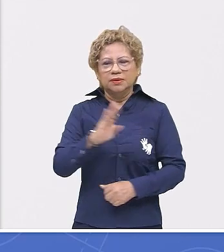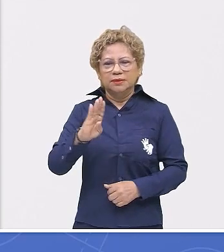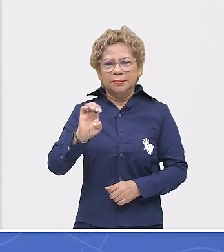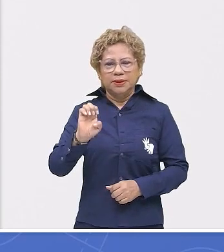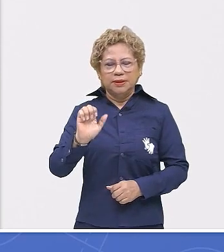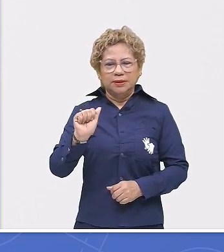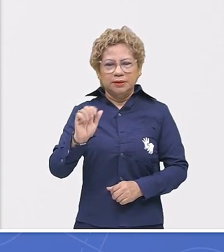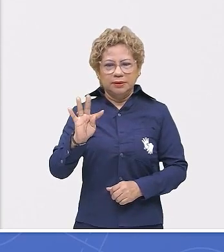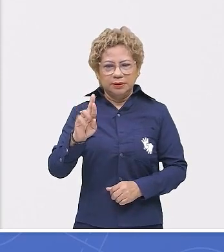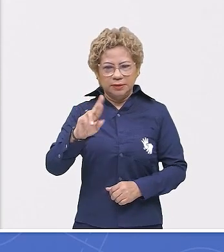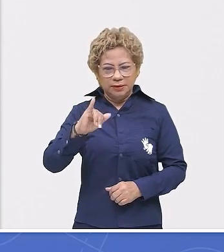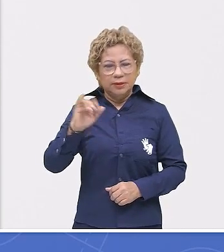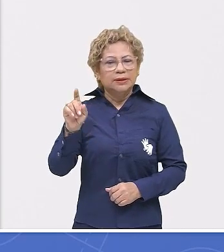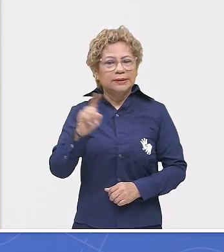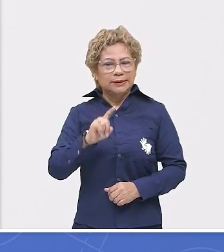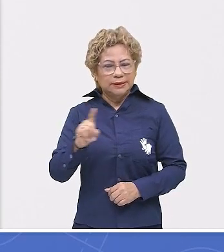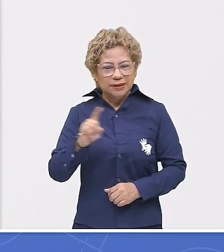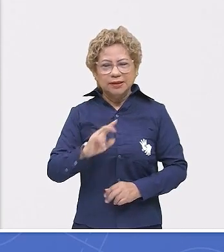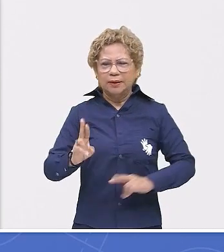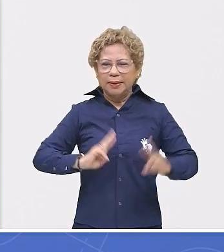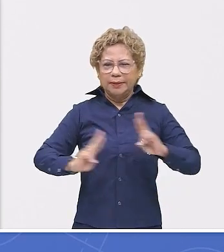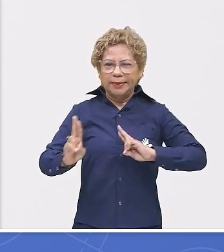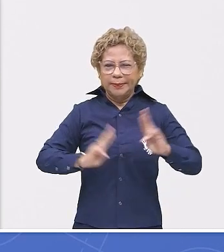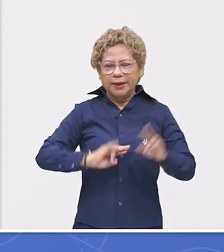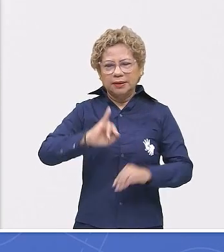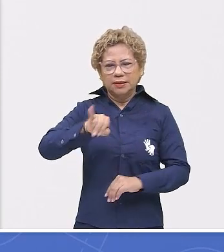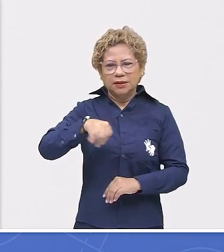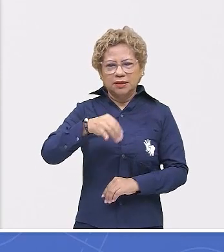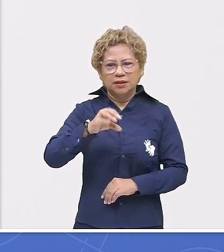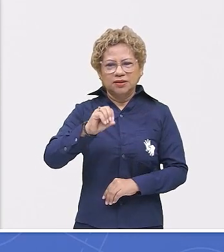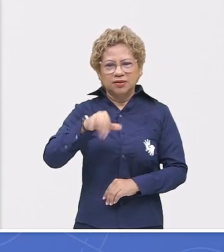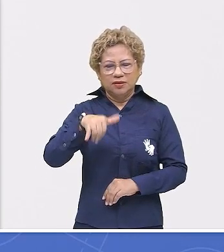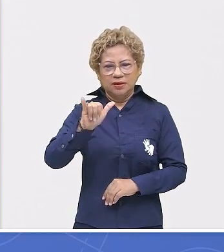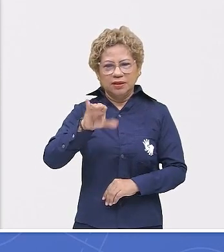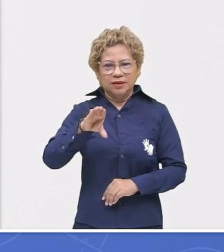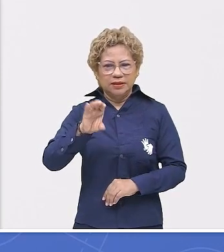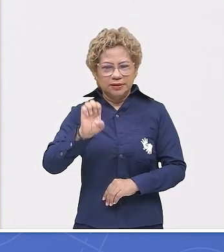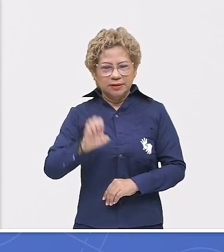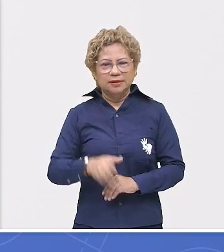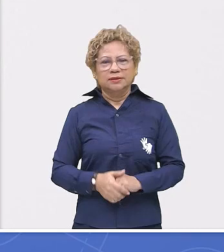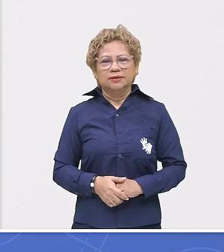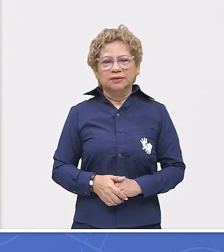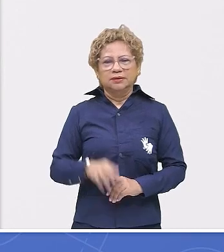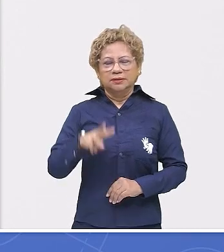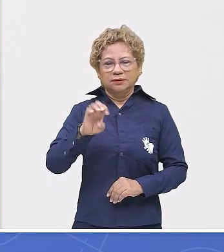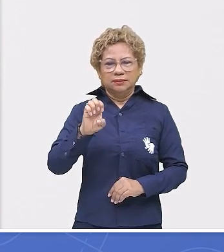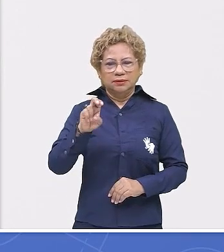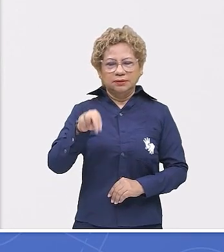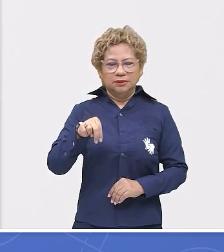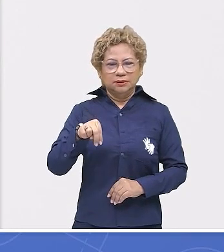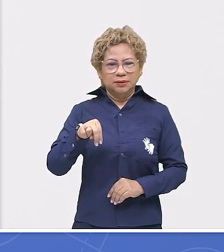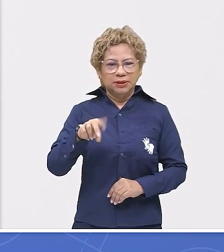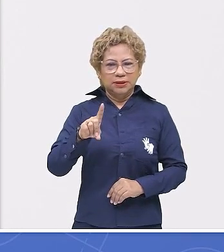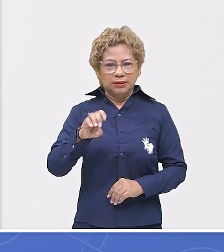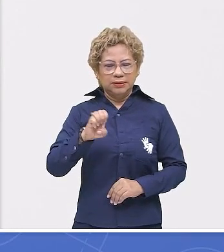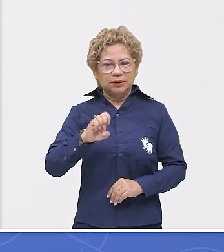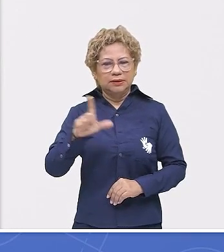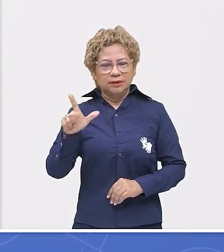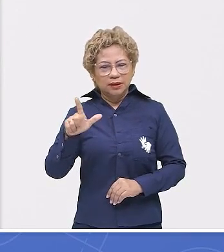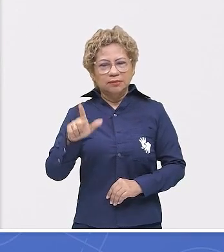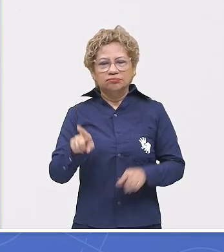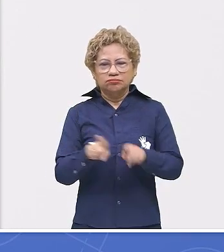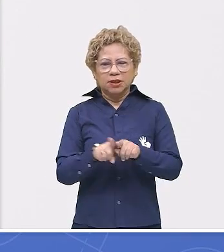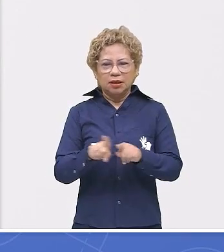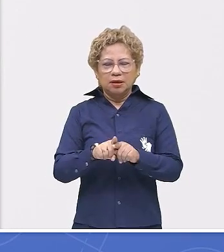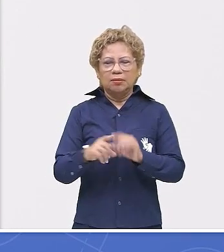a Raíza, o Raiza, né? A Joyce, o Endrel, né? Respondendo também aí a primeira